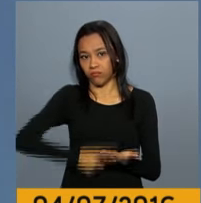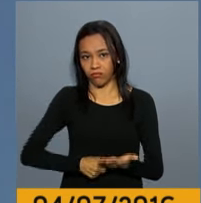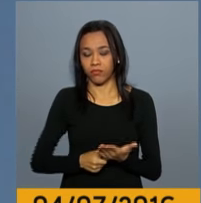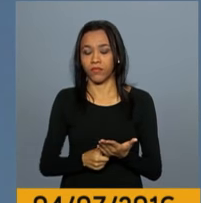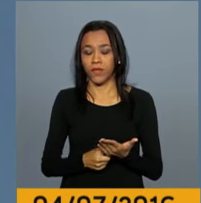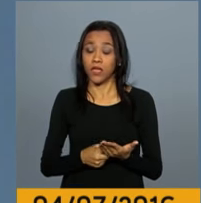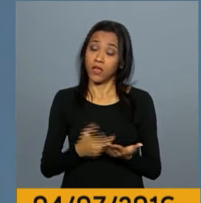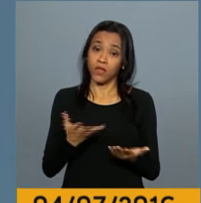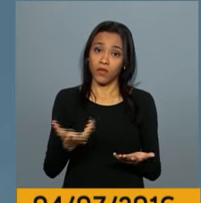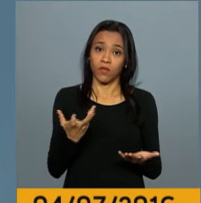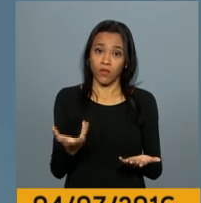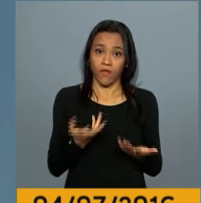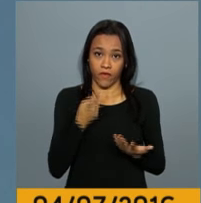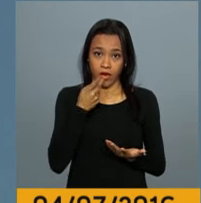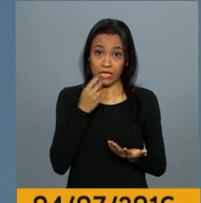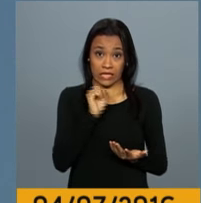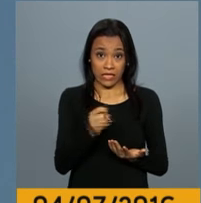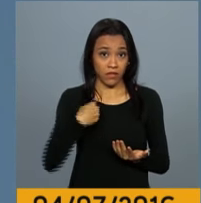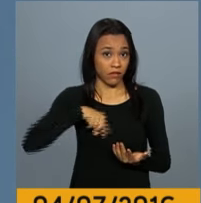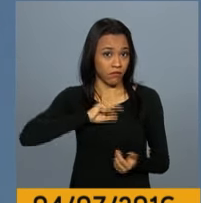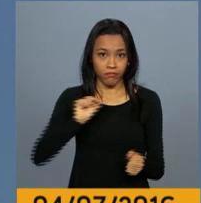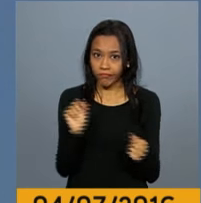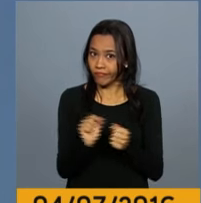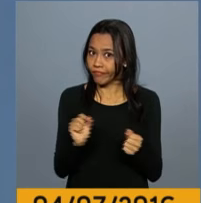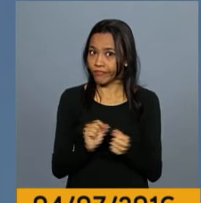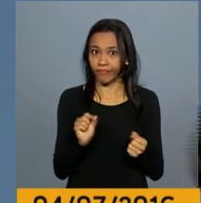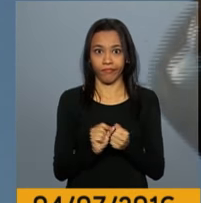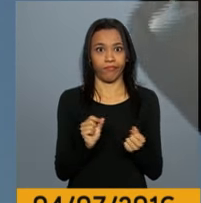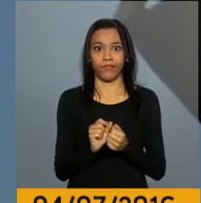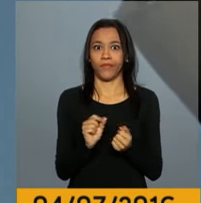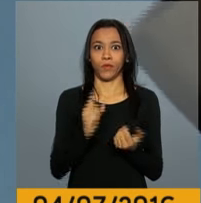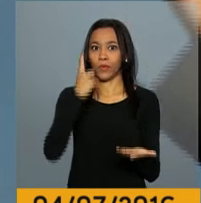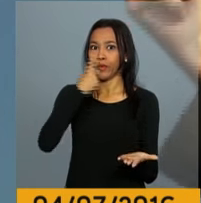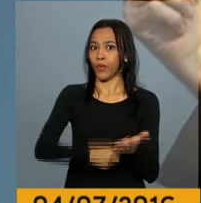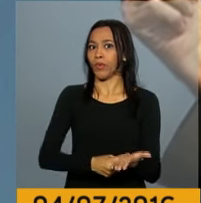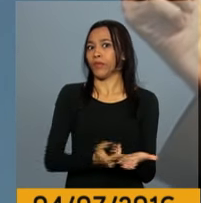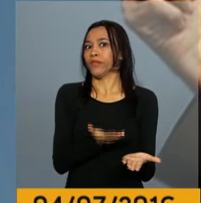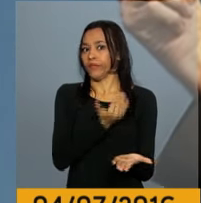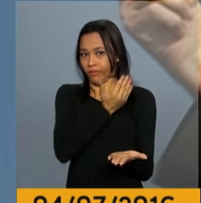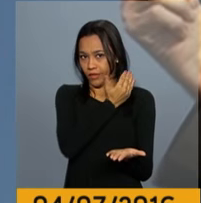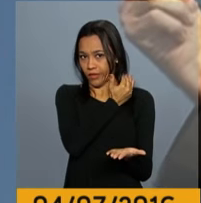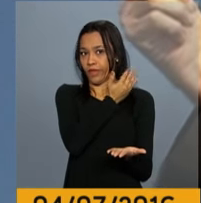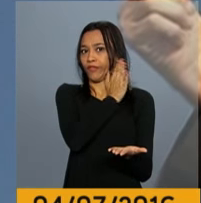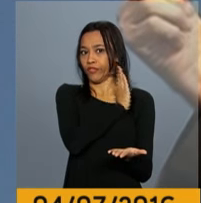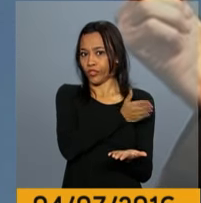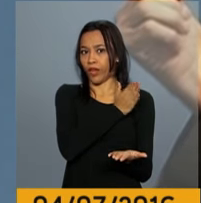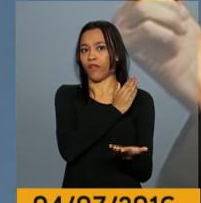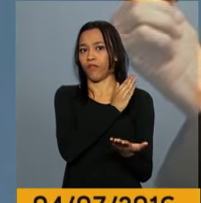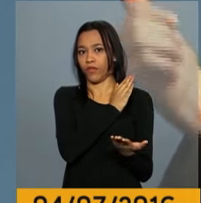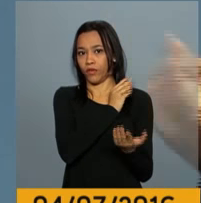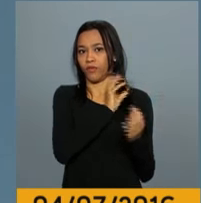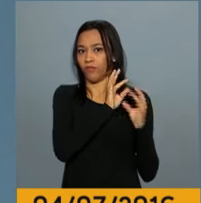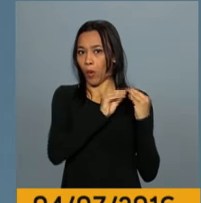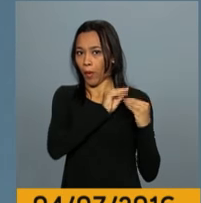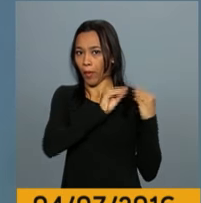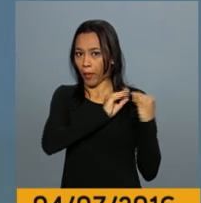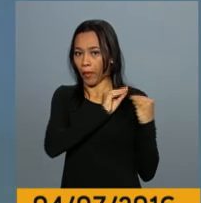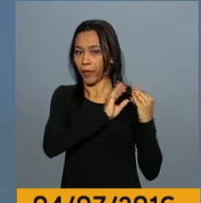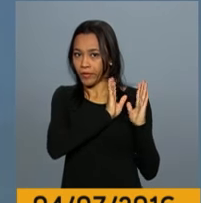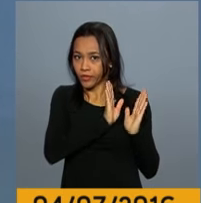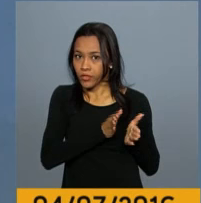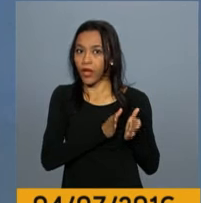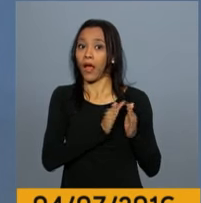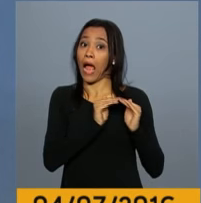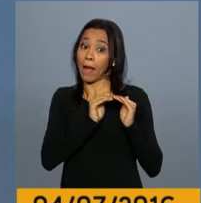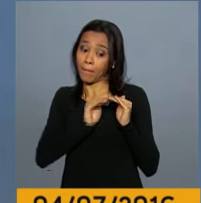franqueza, se nós não fizéssemos aquele acordo que fora estabelecido lá atrás, em níveis